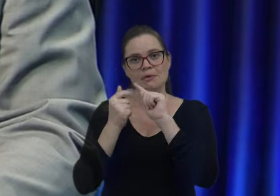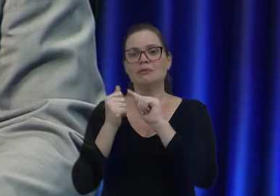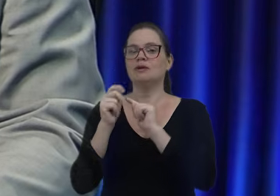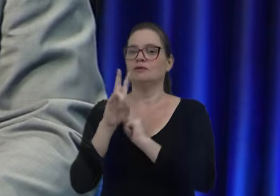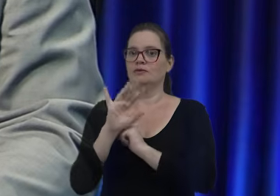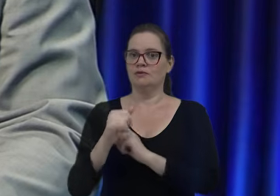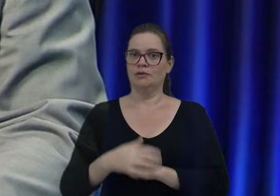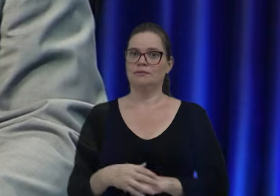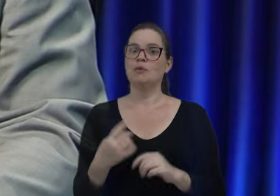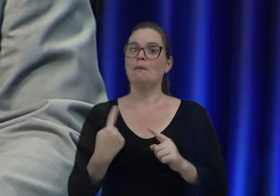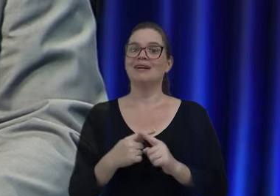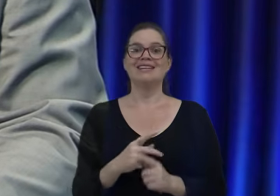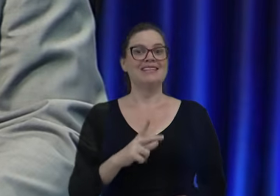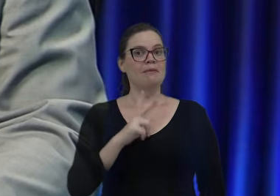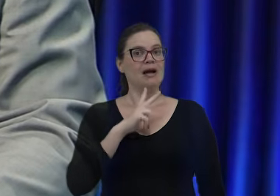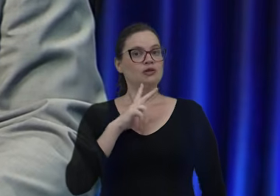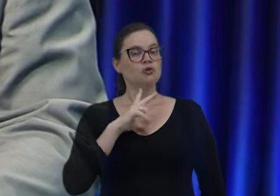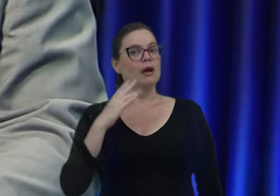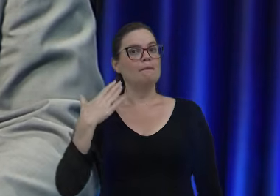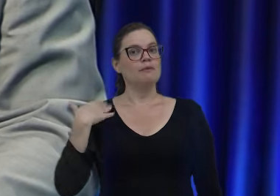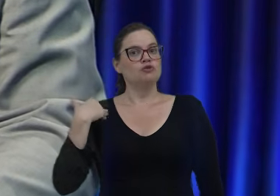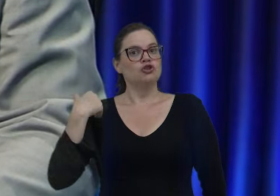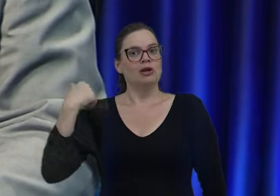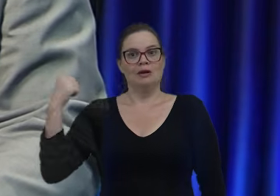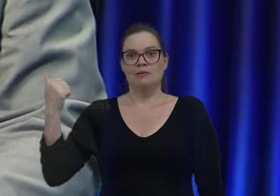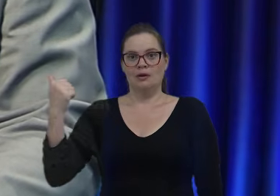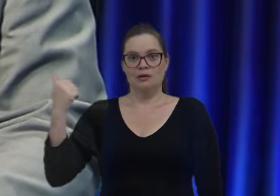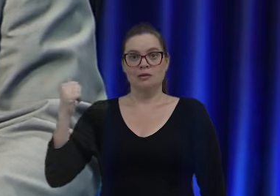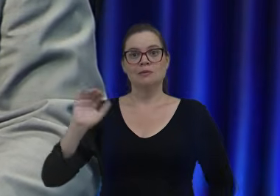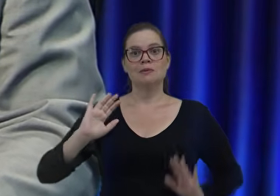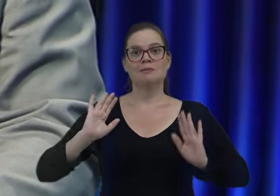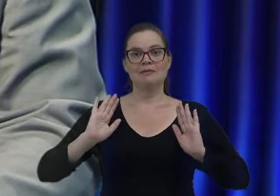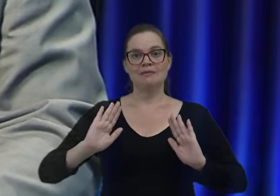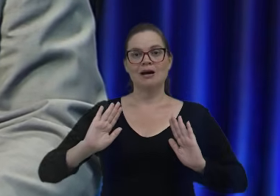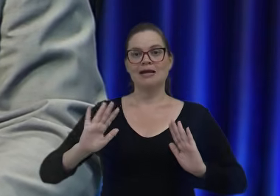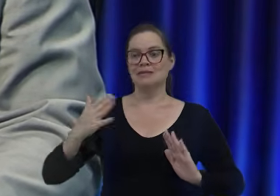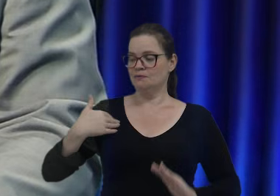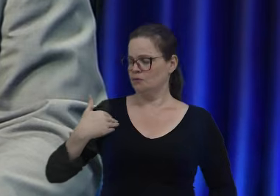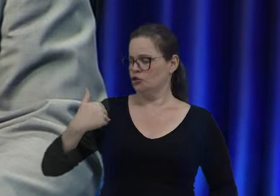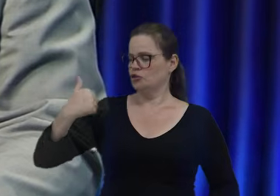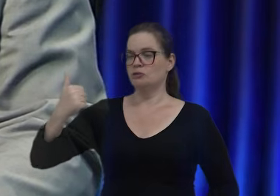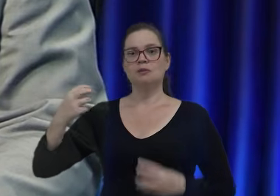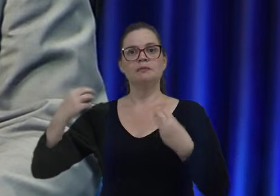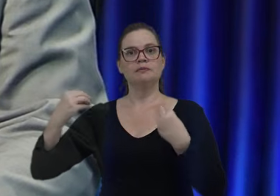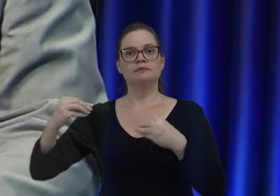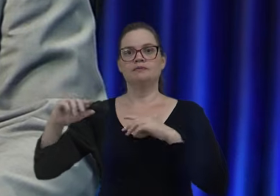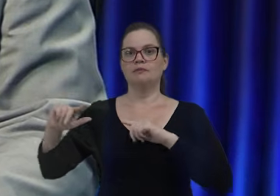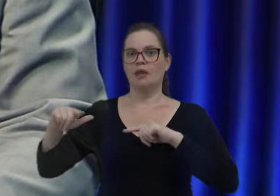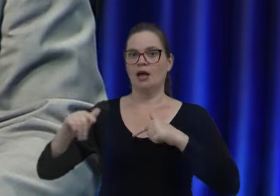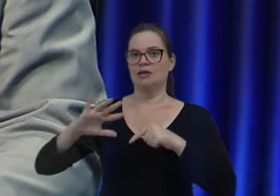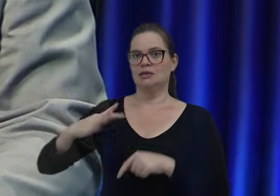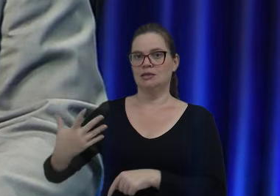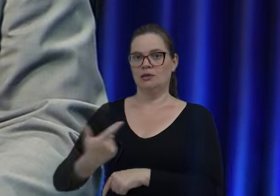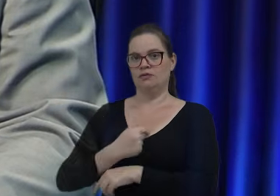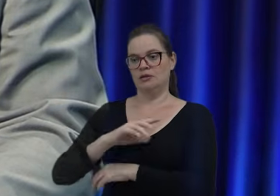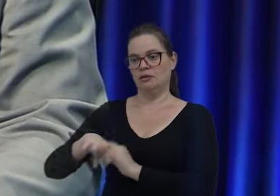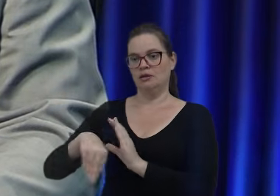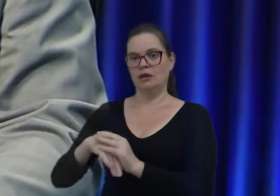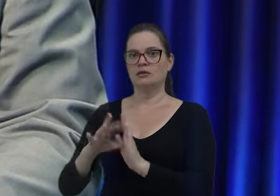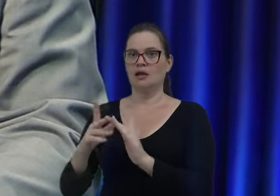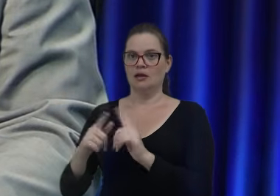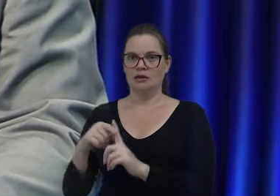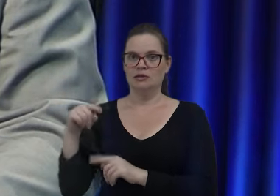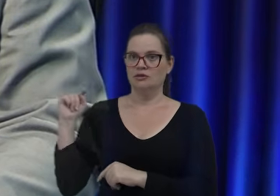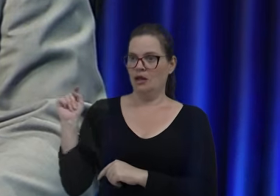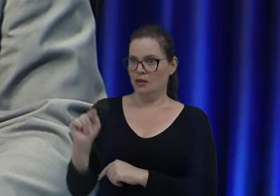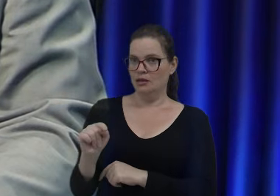individual, você ouve a voz de Deus, mas você ouve a voz de Deus para operar a sua salvação no corpo, porque ali Deus